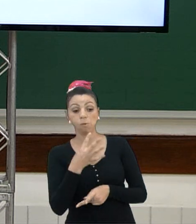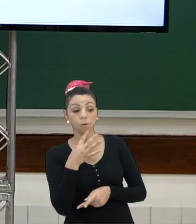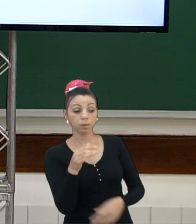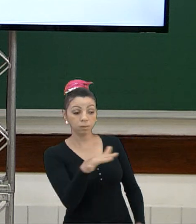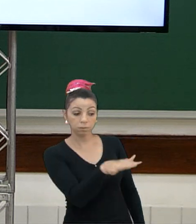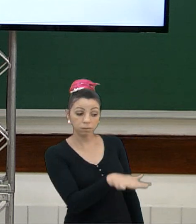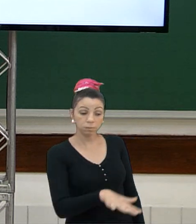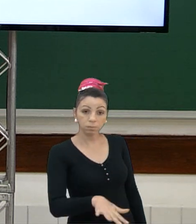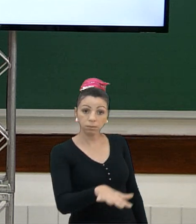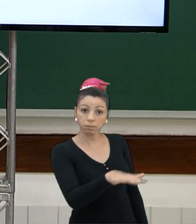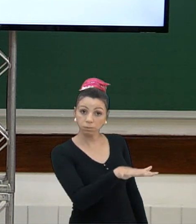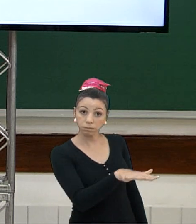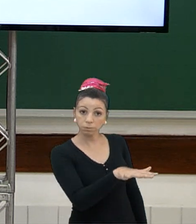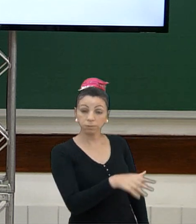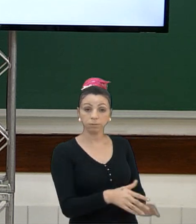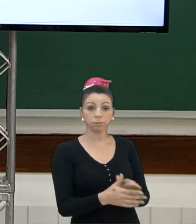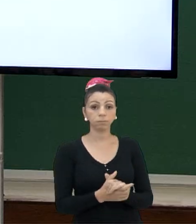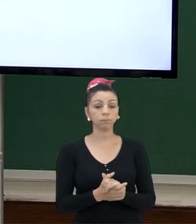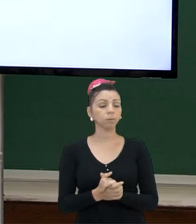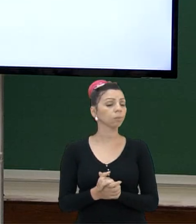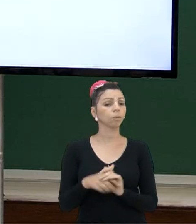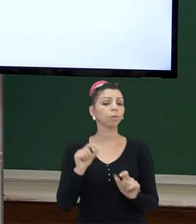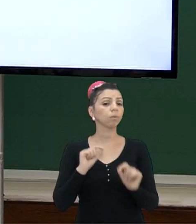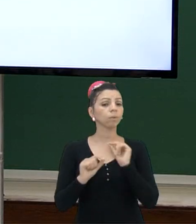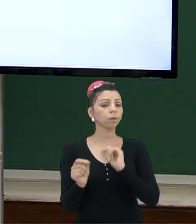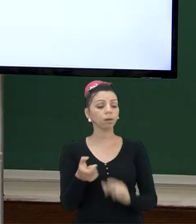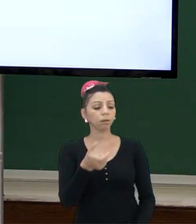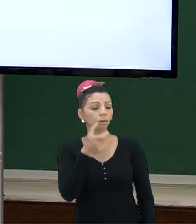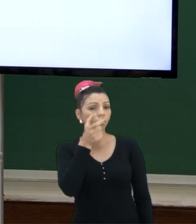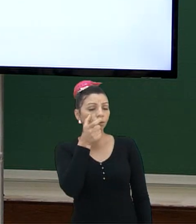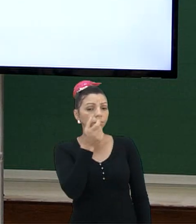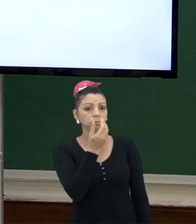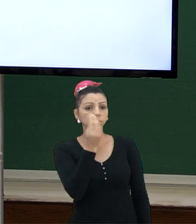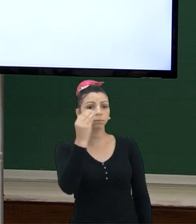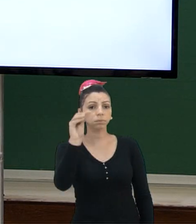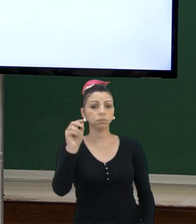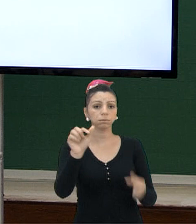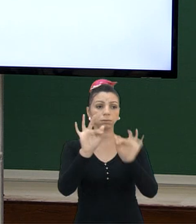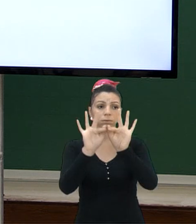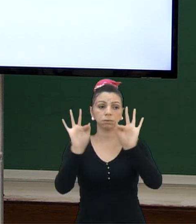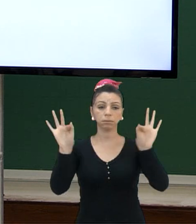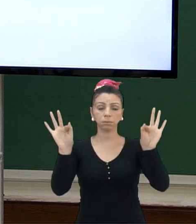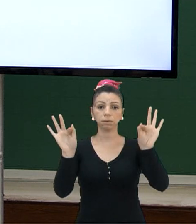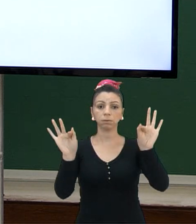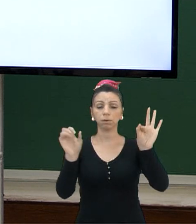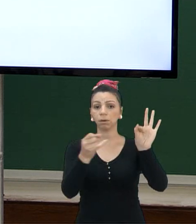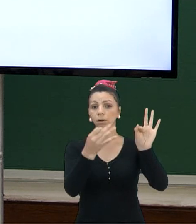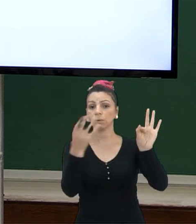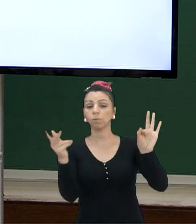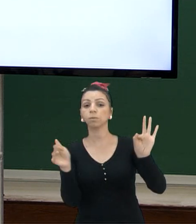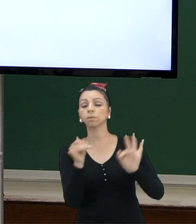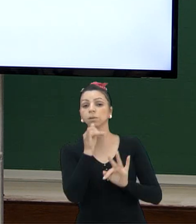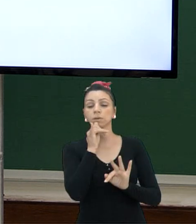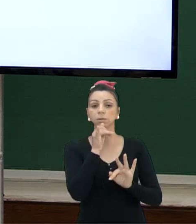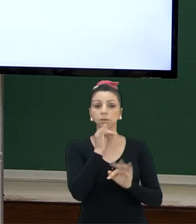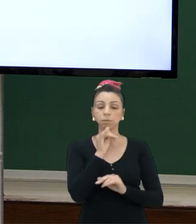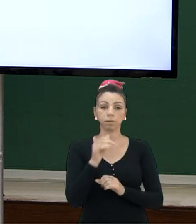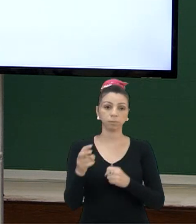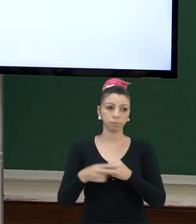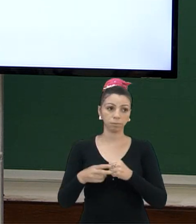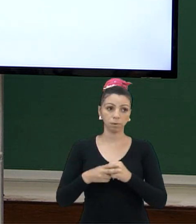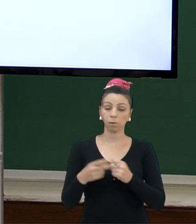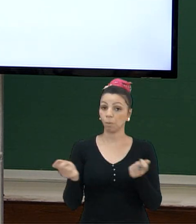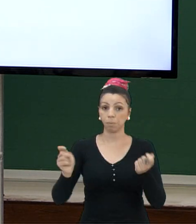vai ter que pensar muito bem. O que é interessante eu colocar? Coloquei aqui, ó, alguns exemplos de verbos. Vocês não